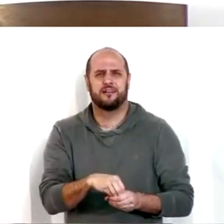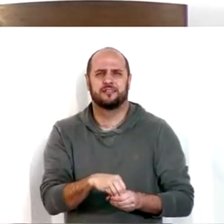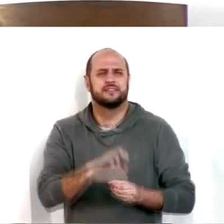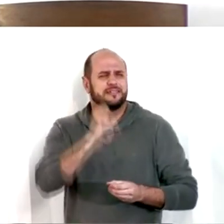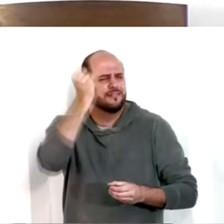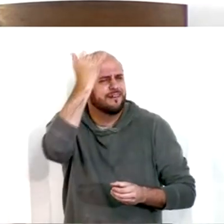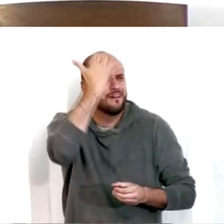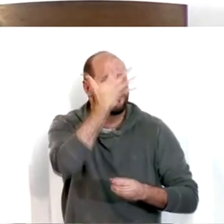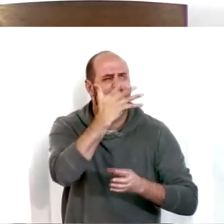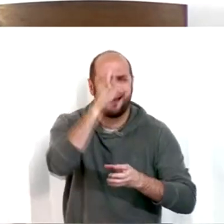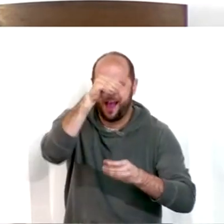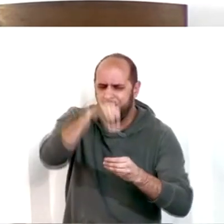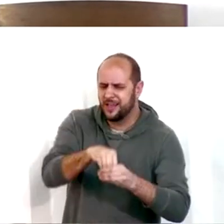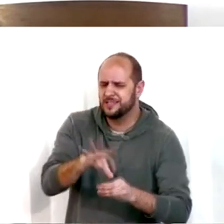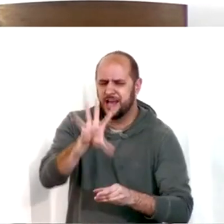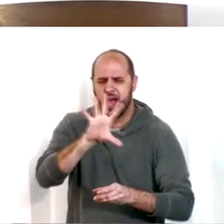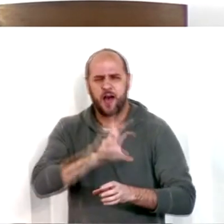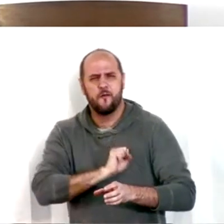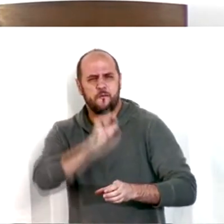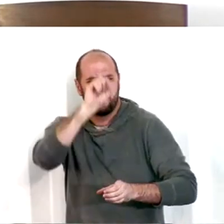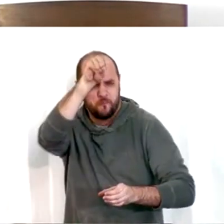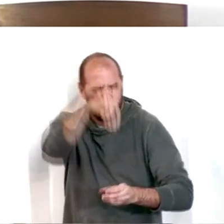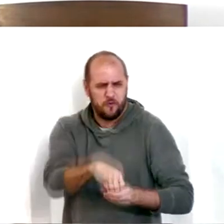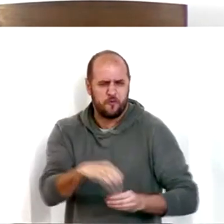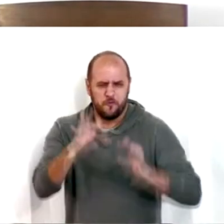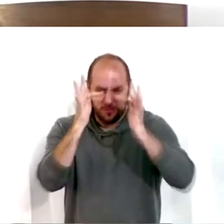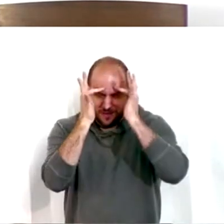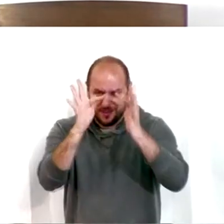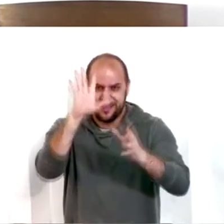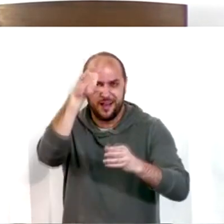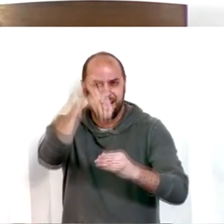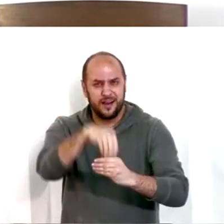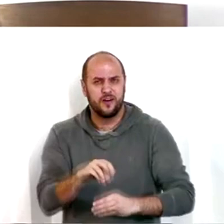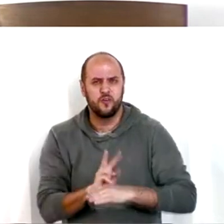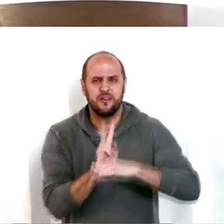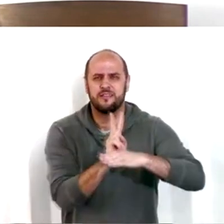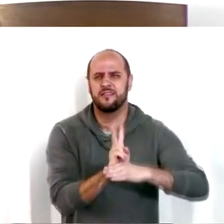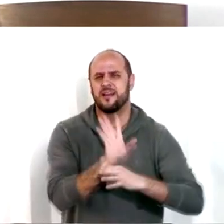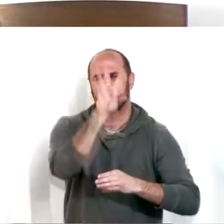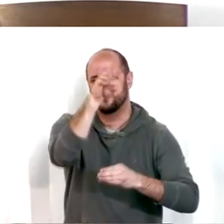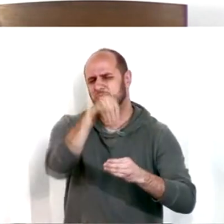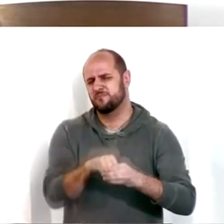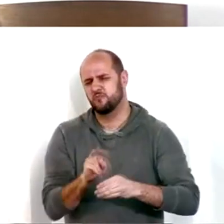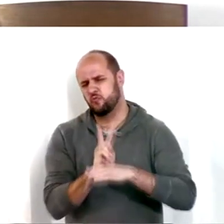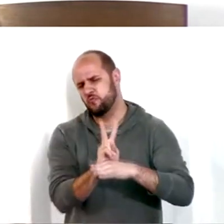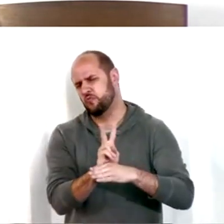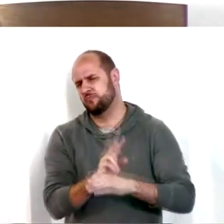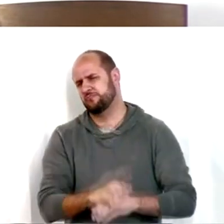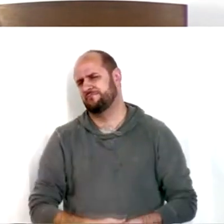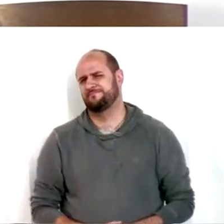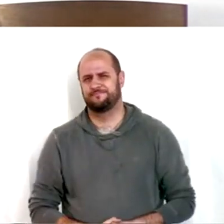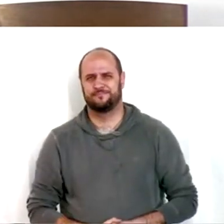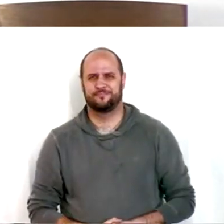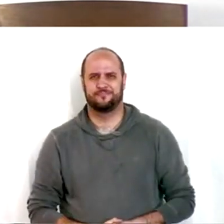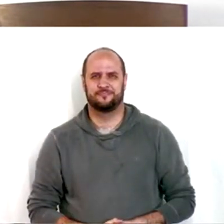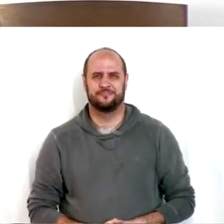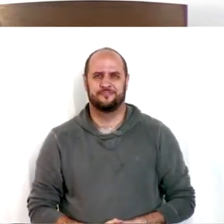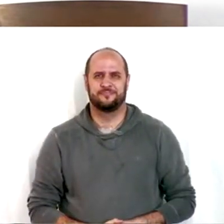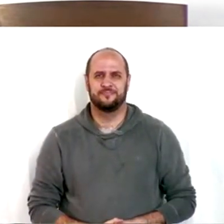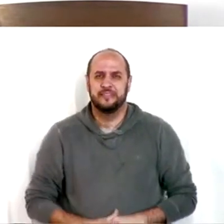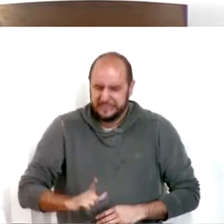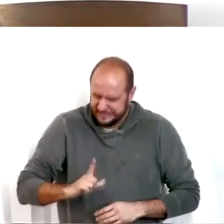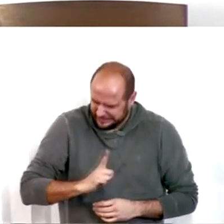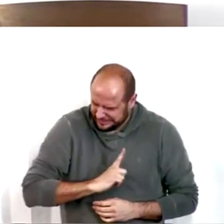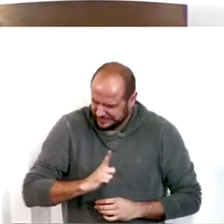da graça, do amor, da fidelidade, do cuidado, da proteção. Existe um